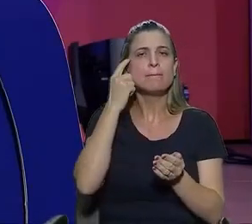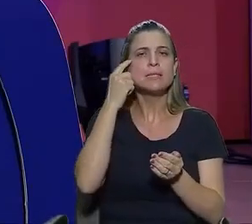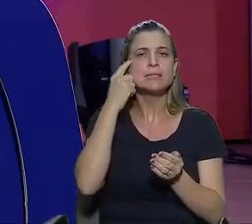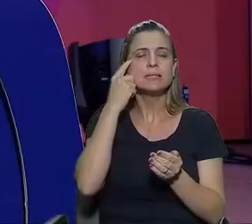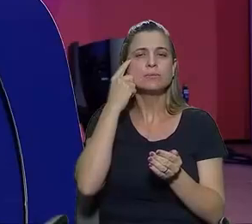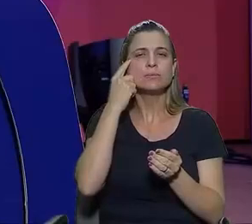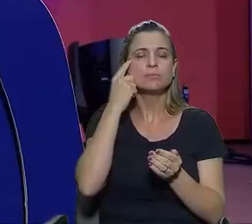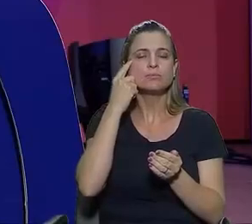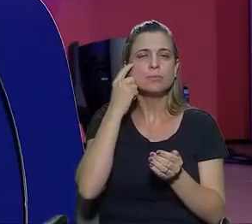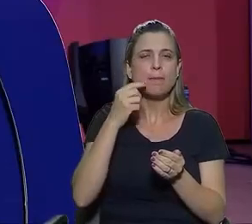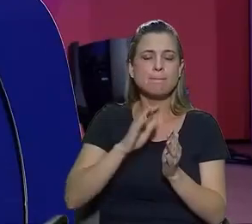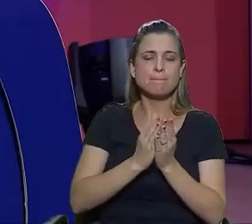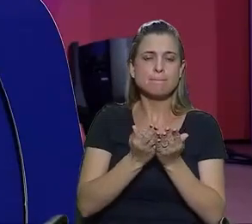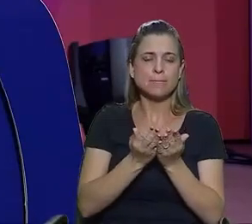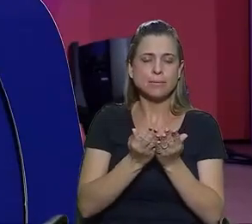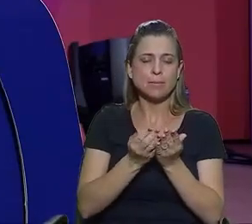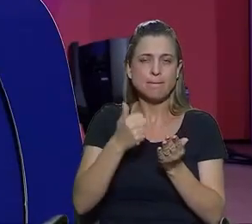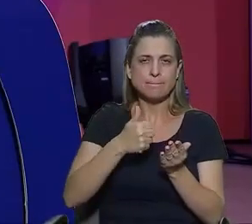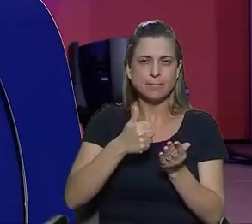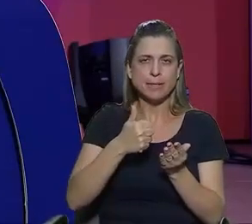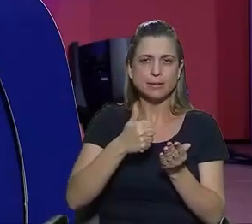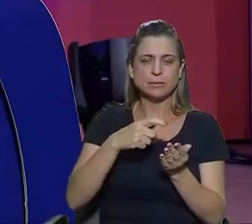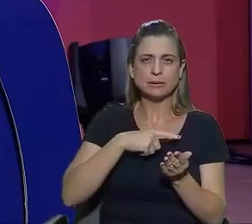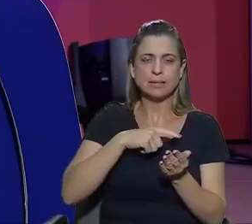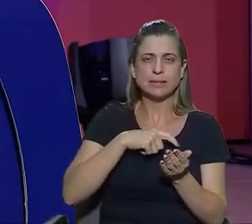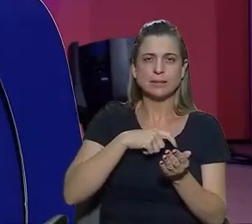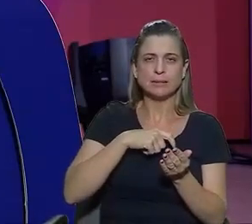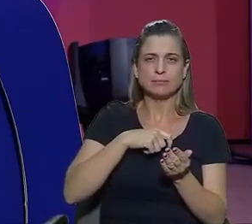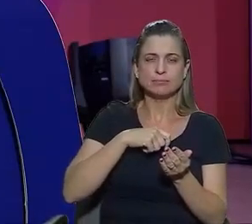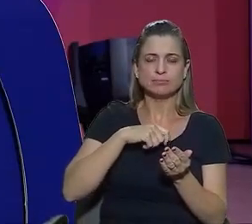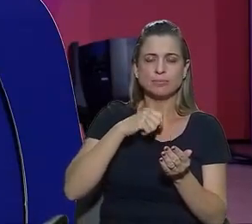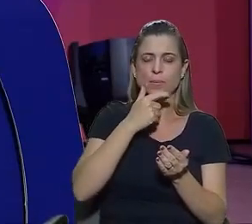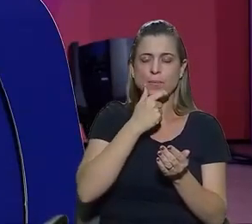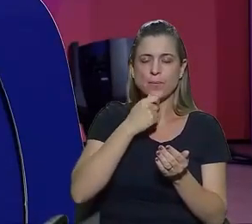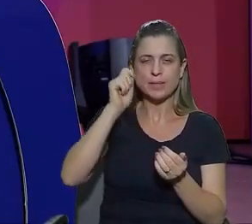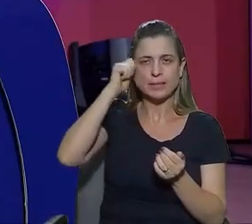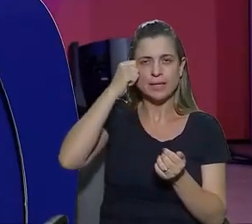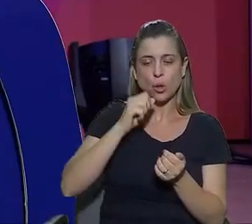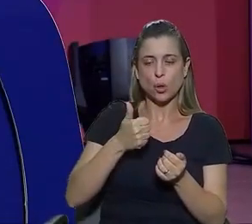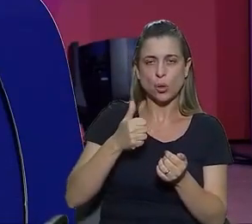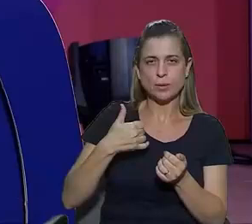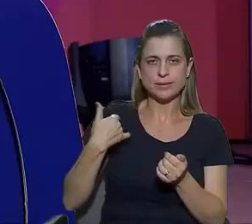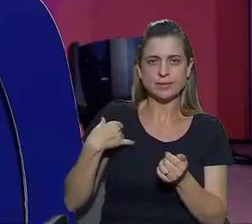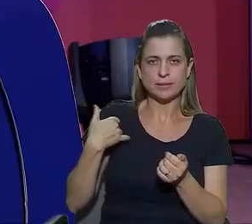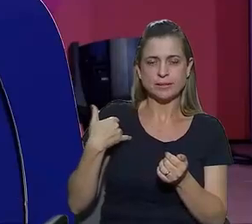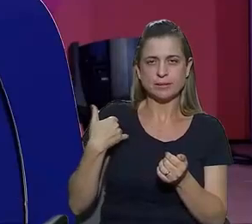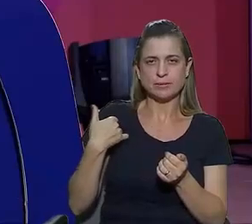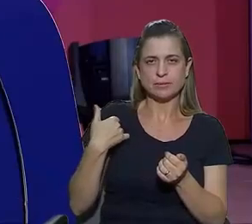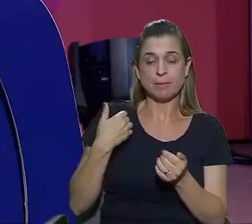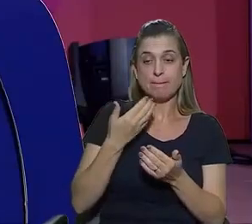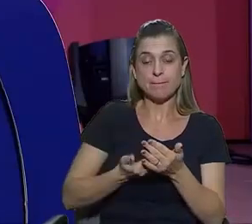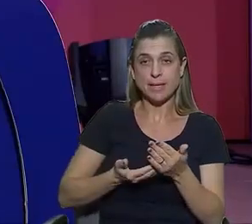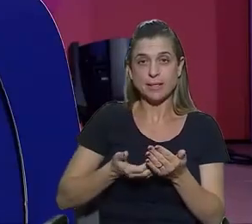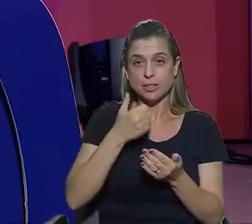livro, em que você tem um menino negro de 11 anos que perde os pais, ele passa a morar na rua